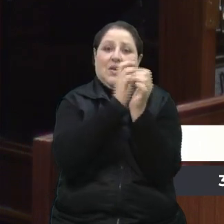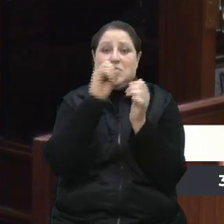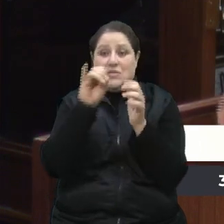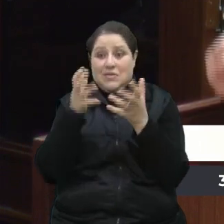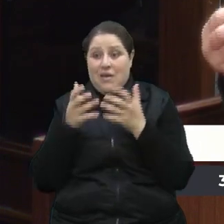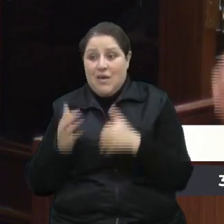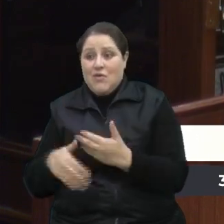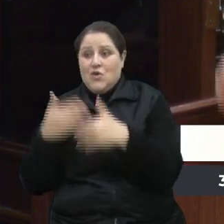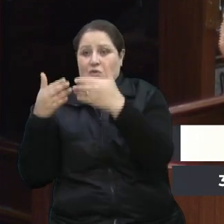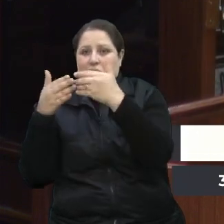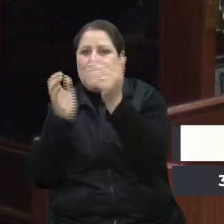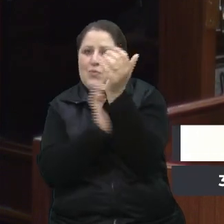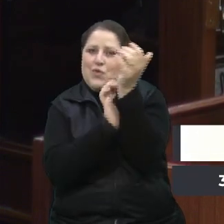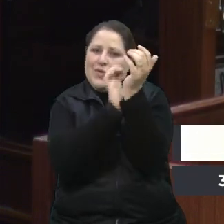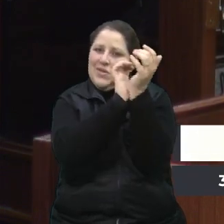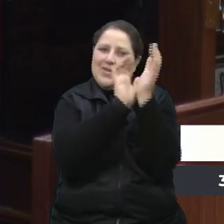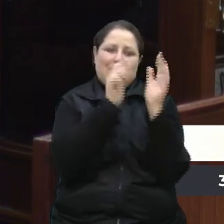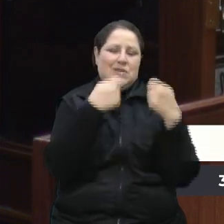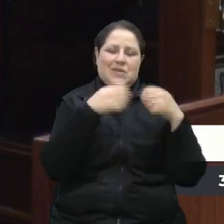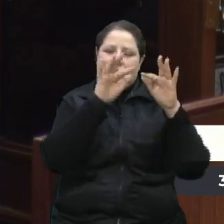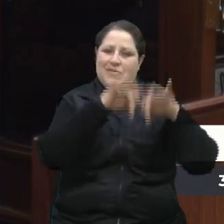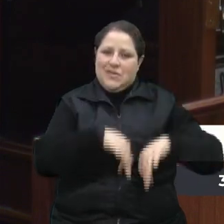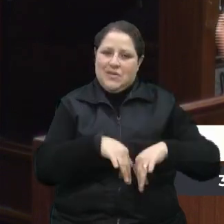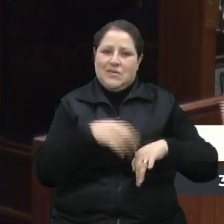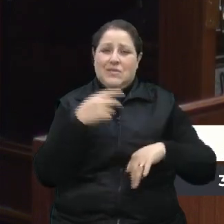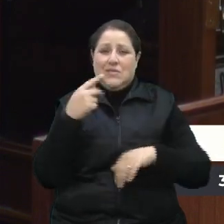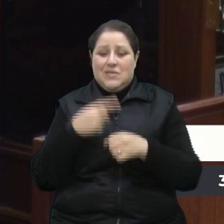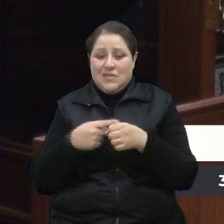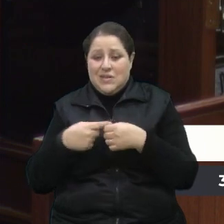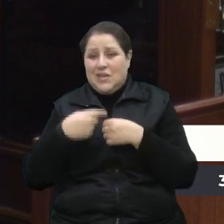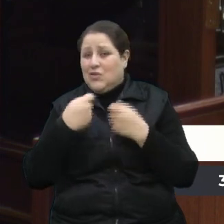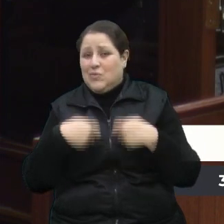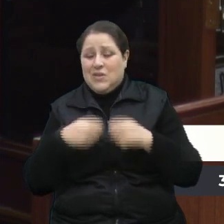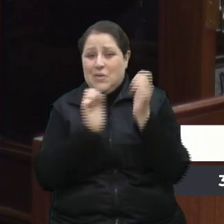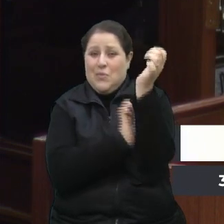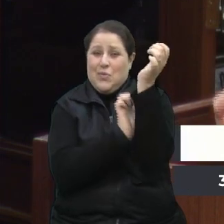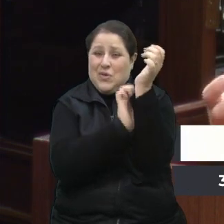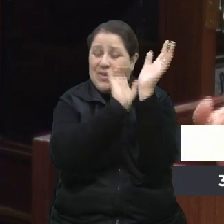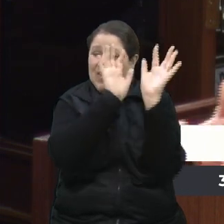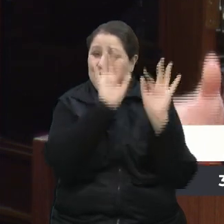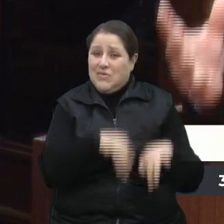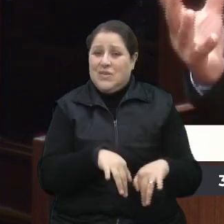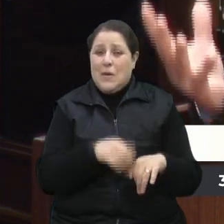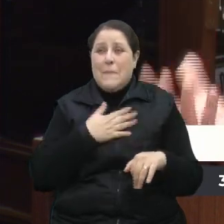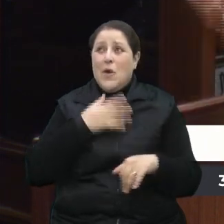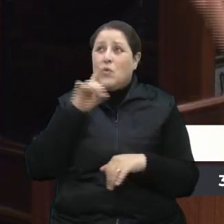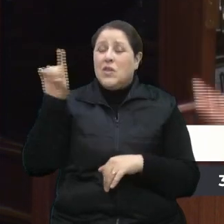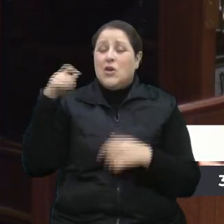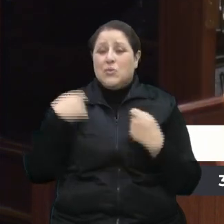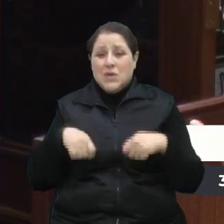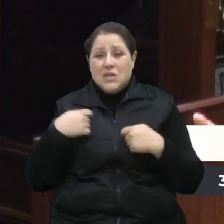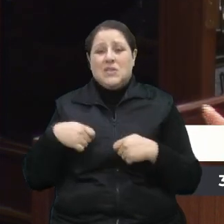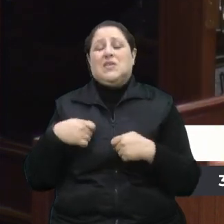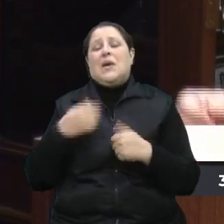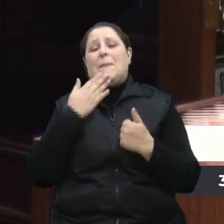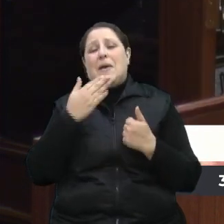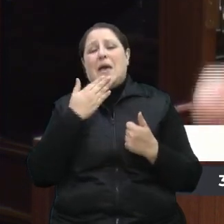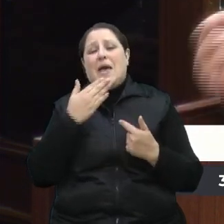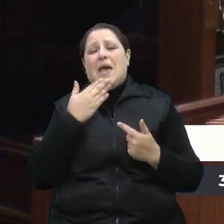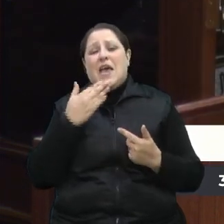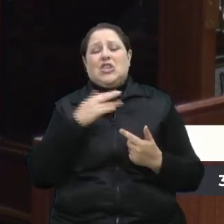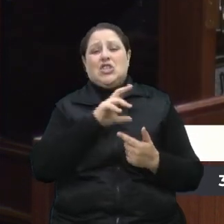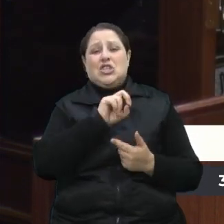essa cidade tem que terminar com essa história de burocracia meu Deus tem que passar por 50 pessoas para